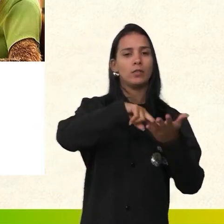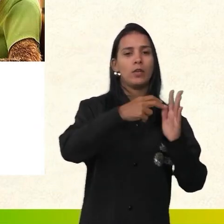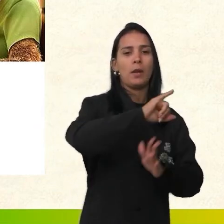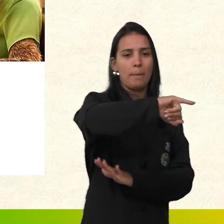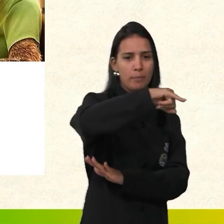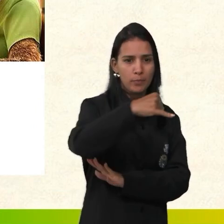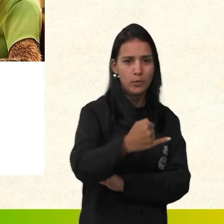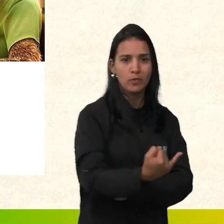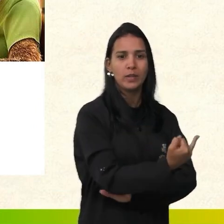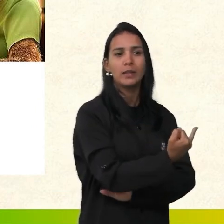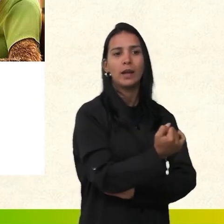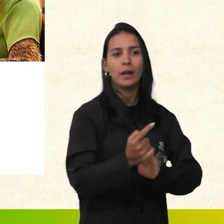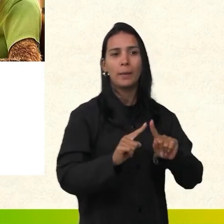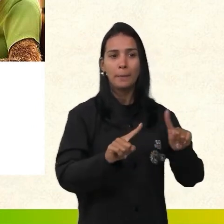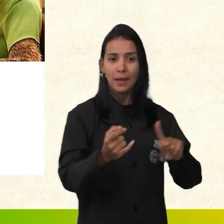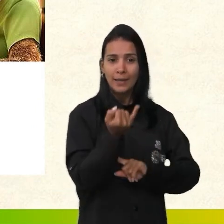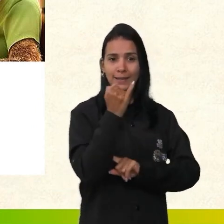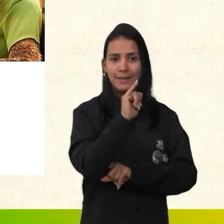Enjoyed, aproveitou.